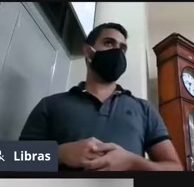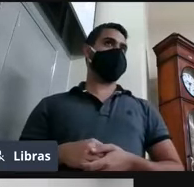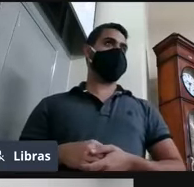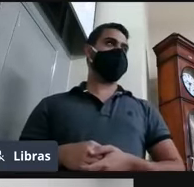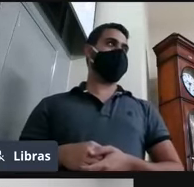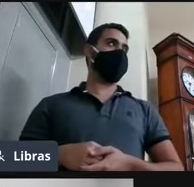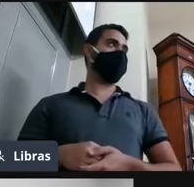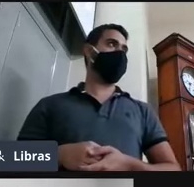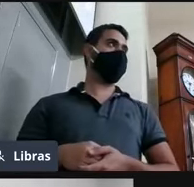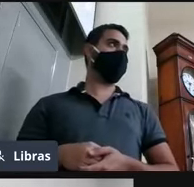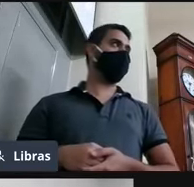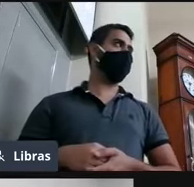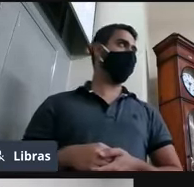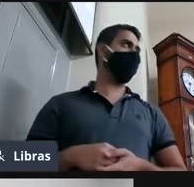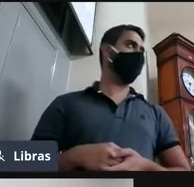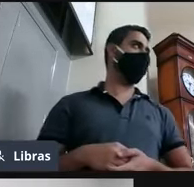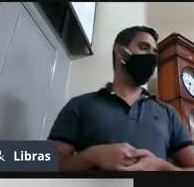Vamos lá.